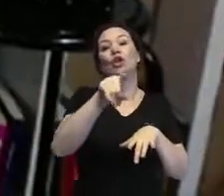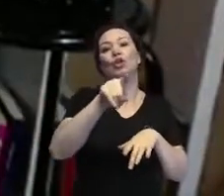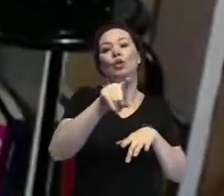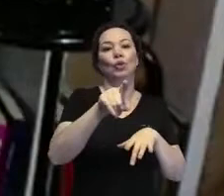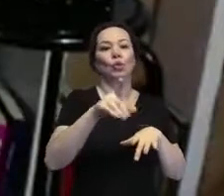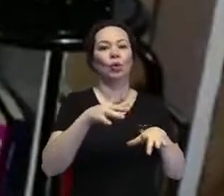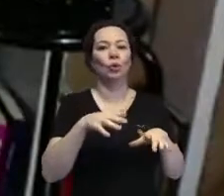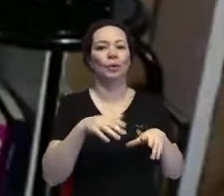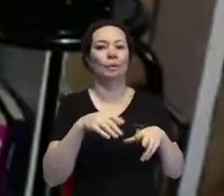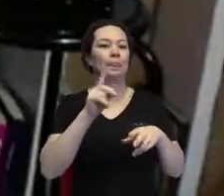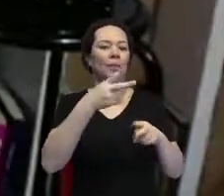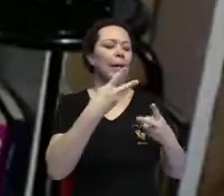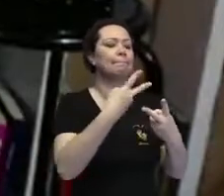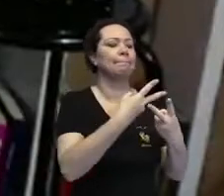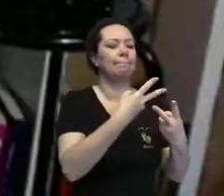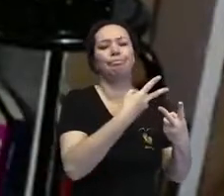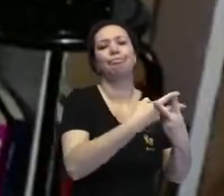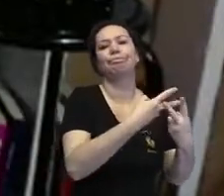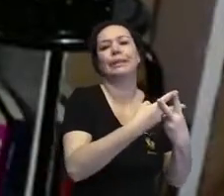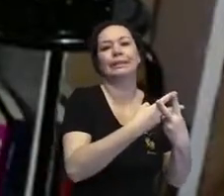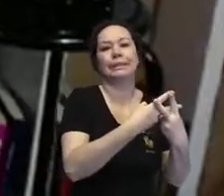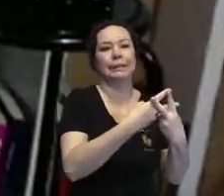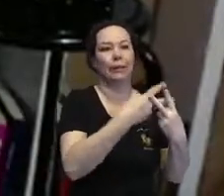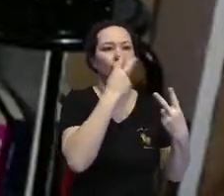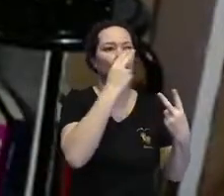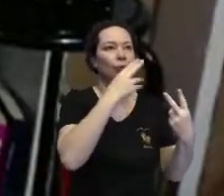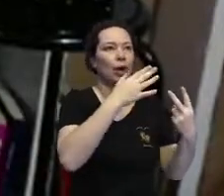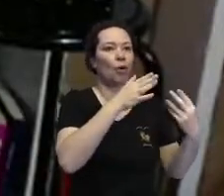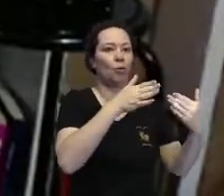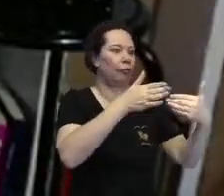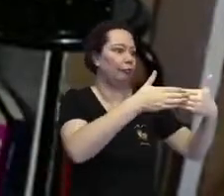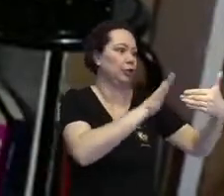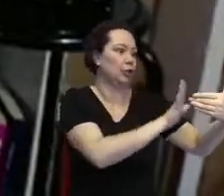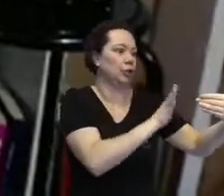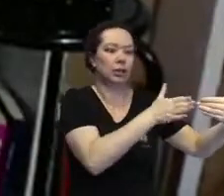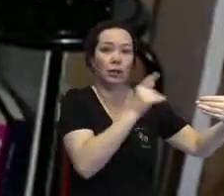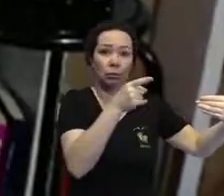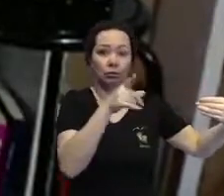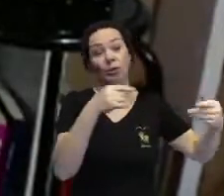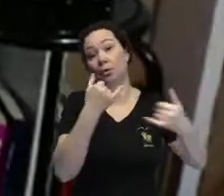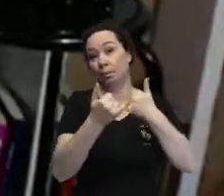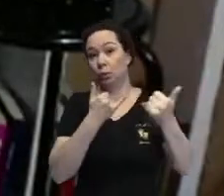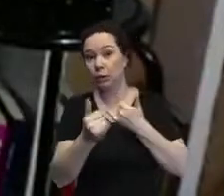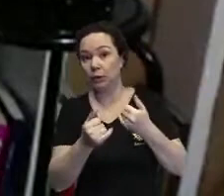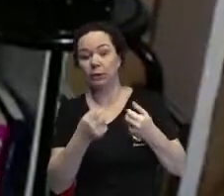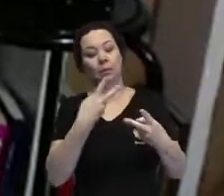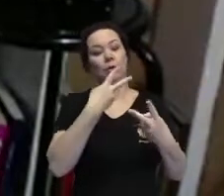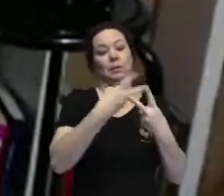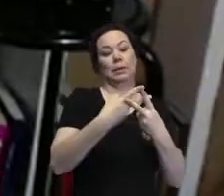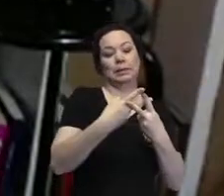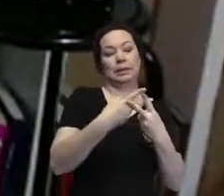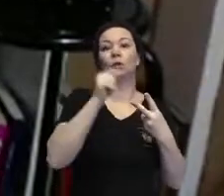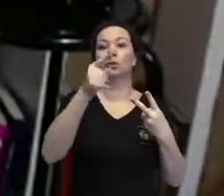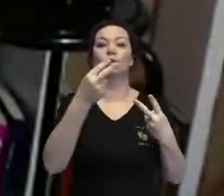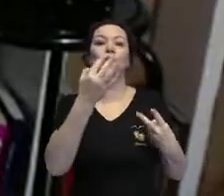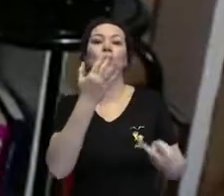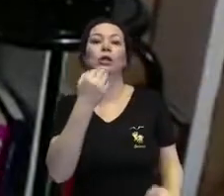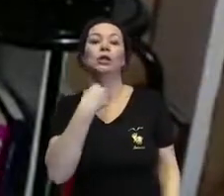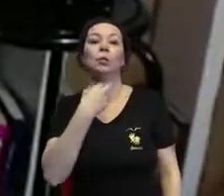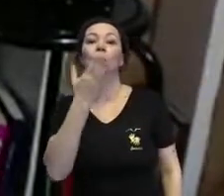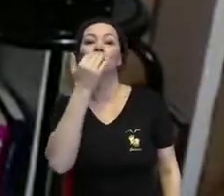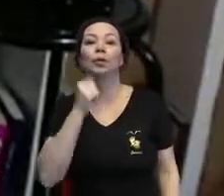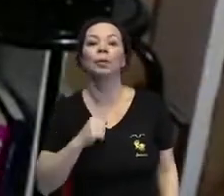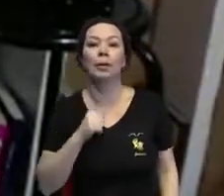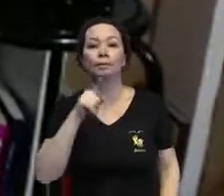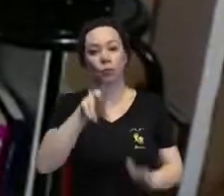quando eu falo prisão, não é só a prisão física da cadeia. Eu estou falando a prisão da fome, Estou falando a prisão de você por estar numa cadeira de roda